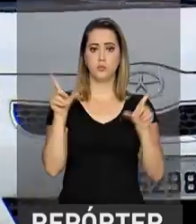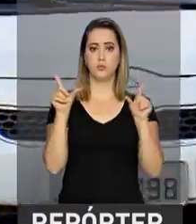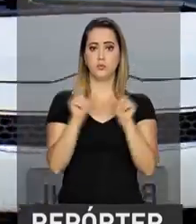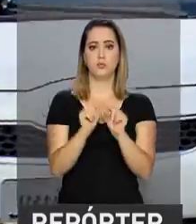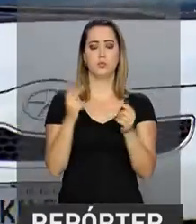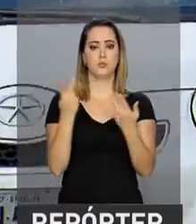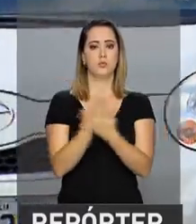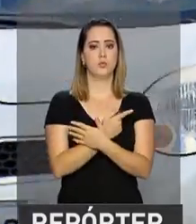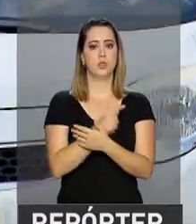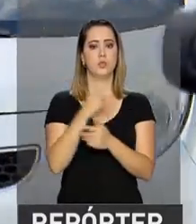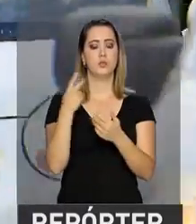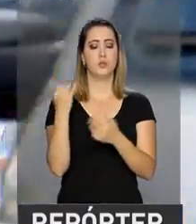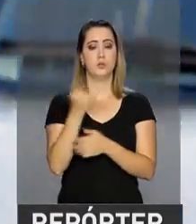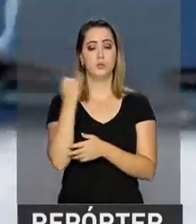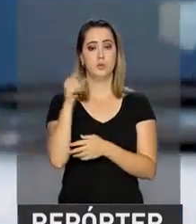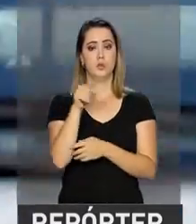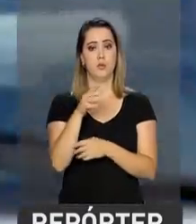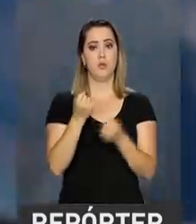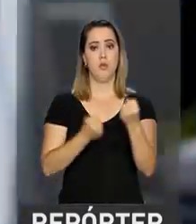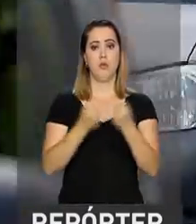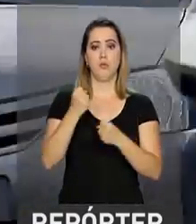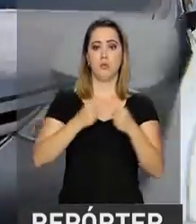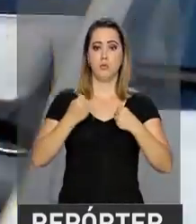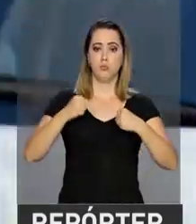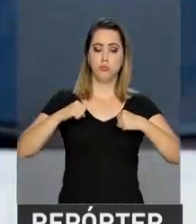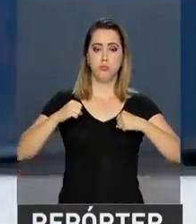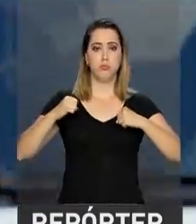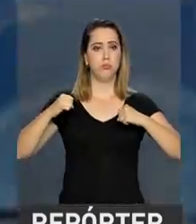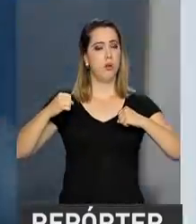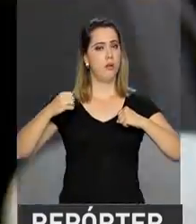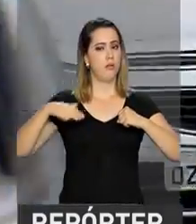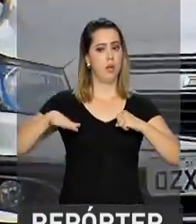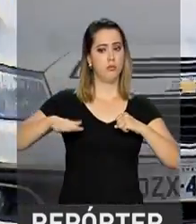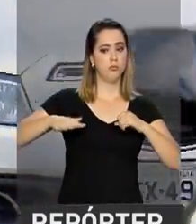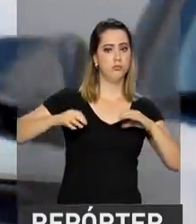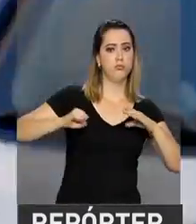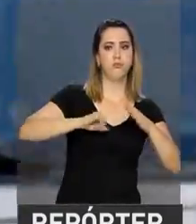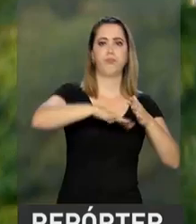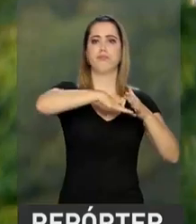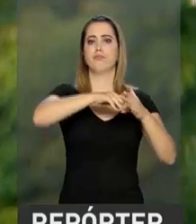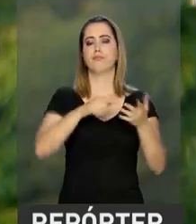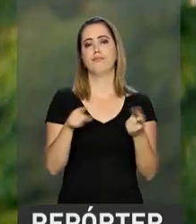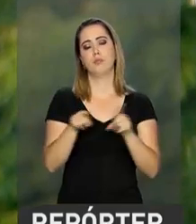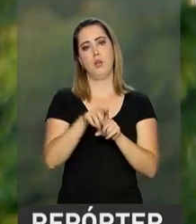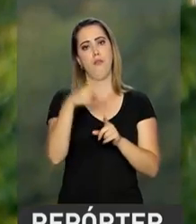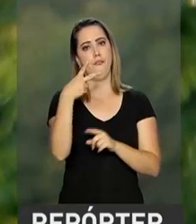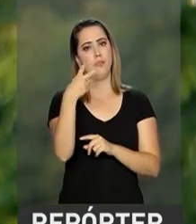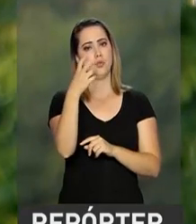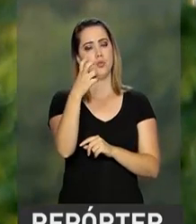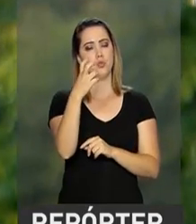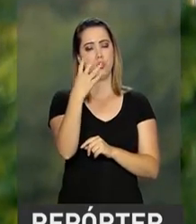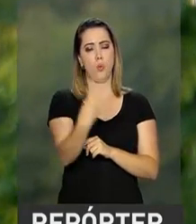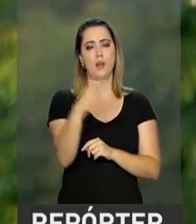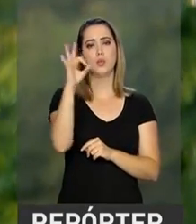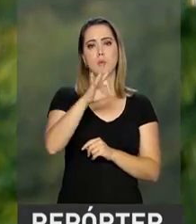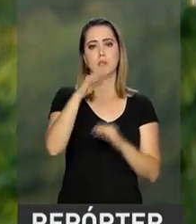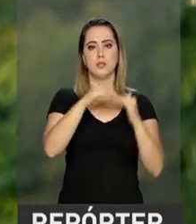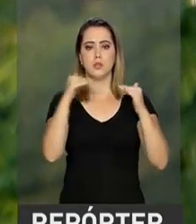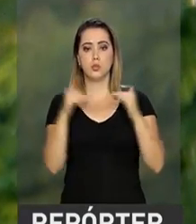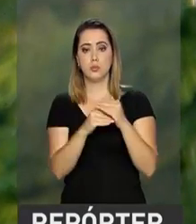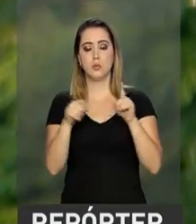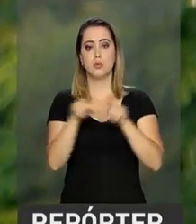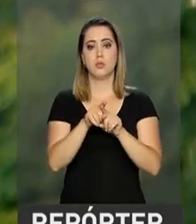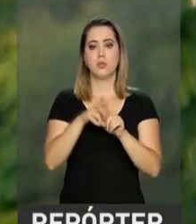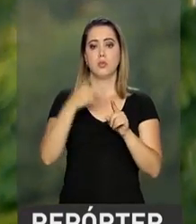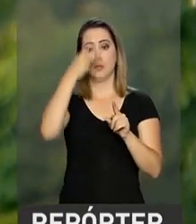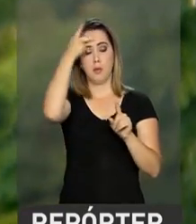foram mais significativas nos acidentes com automóveis com queda de quase 24% e nos atropelamentos com diminuição de